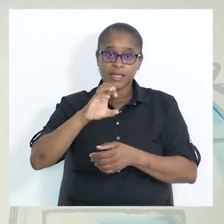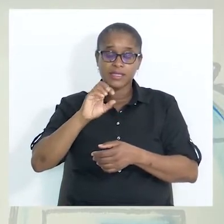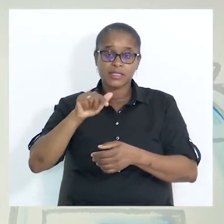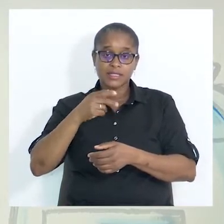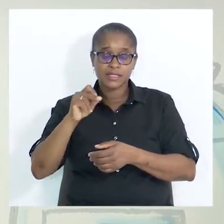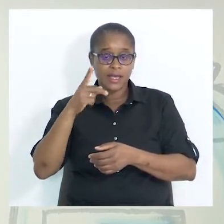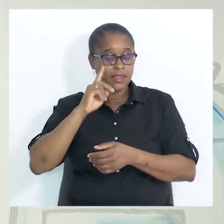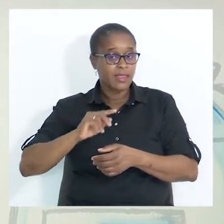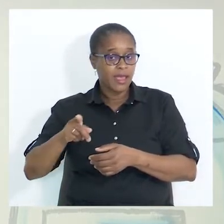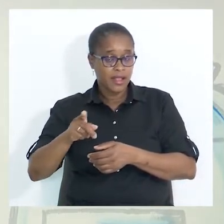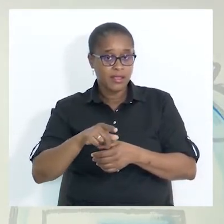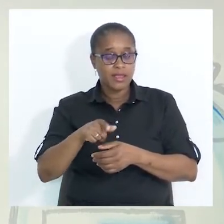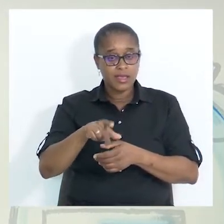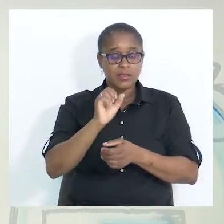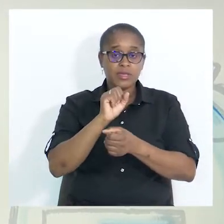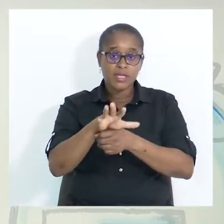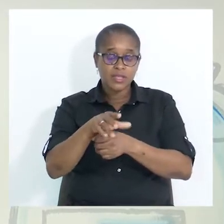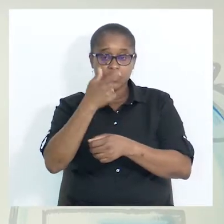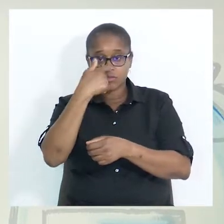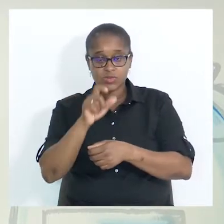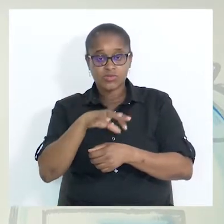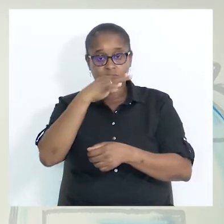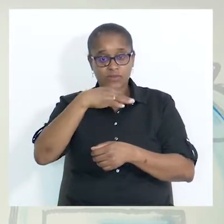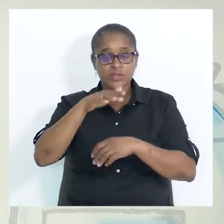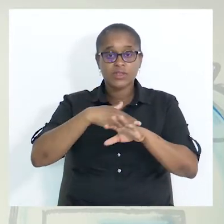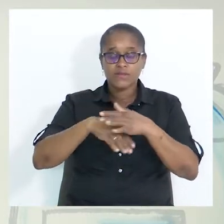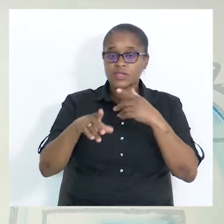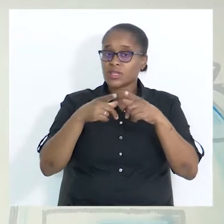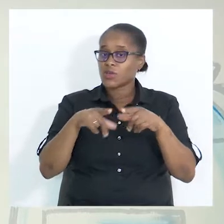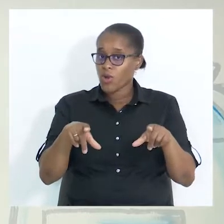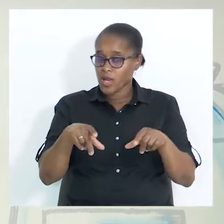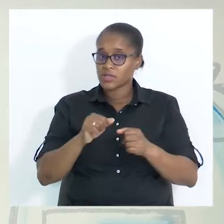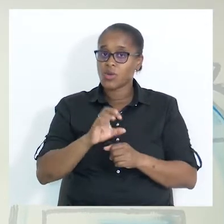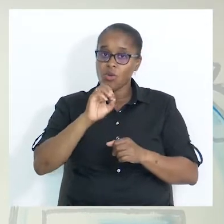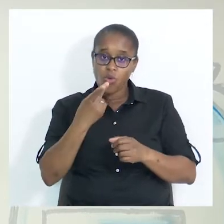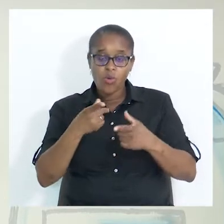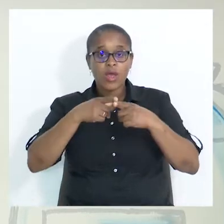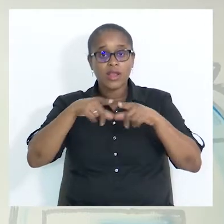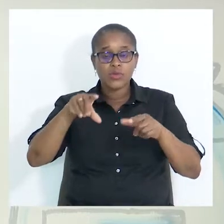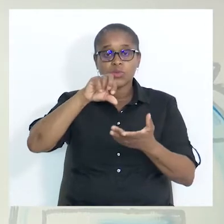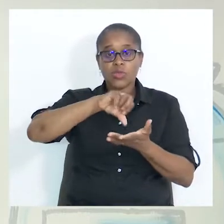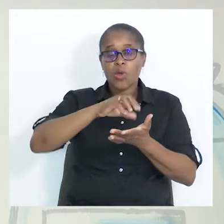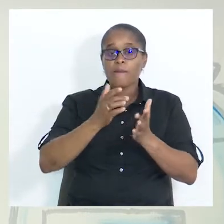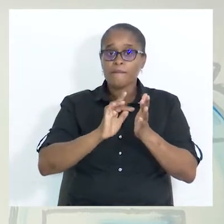mostra que o falante está realizando a linguagem, ou então a língua, no território brasileiro e a